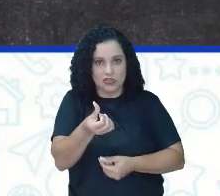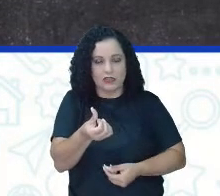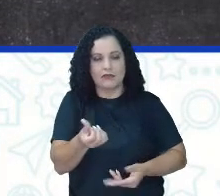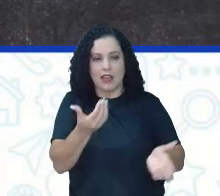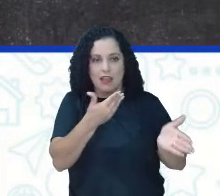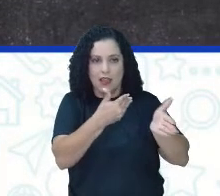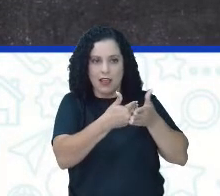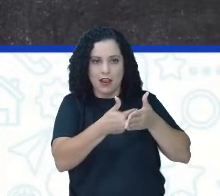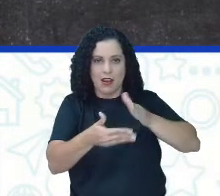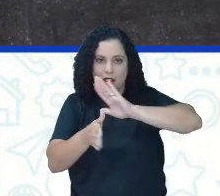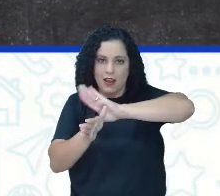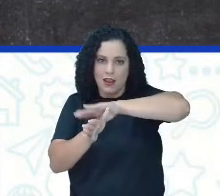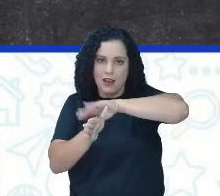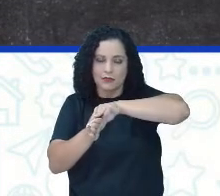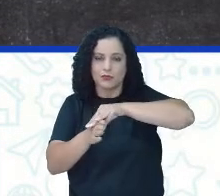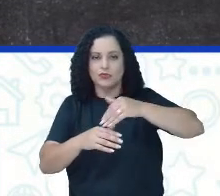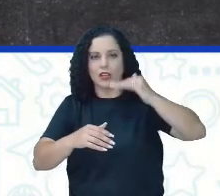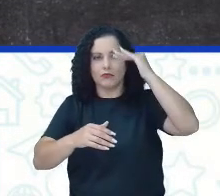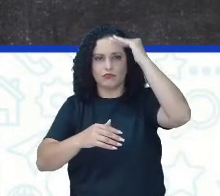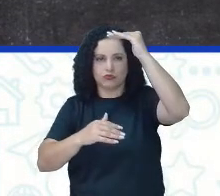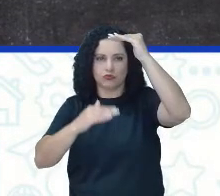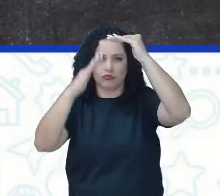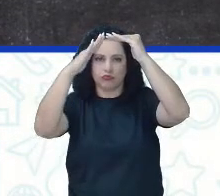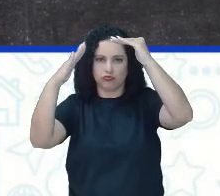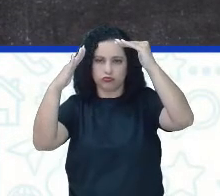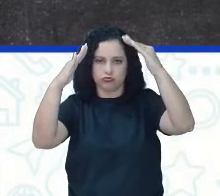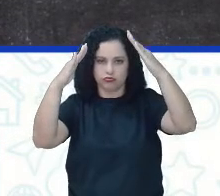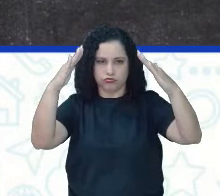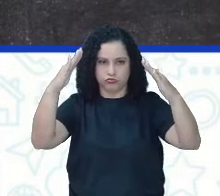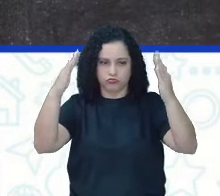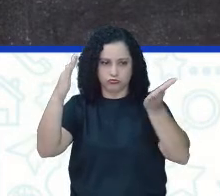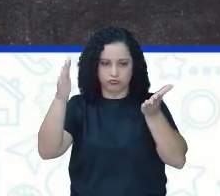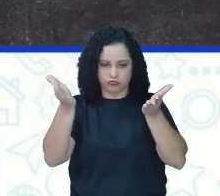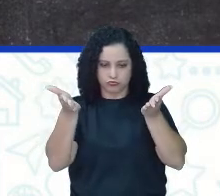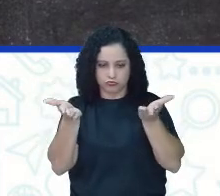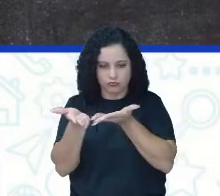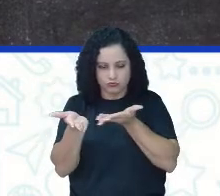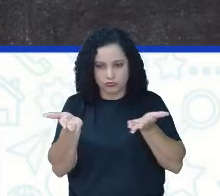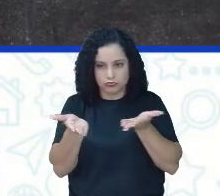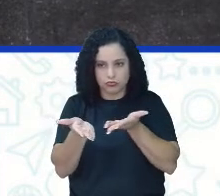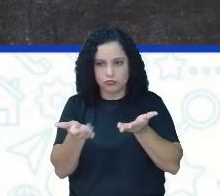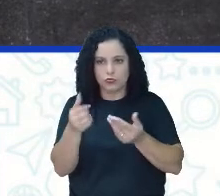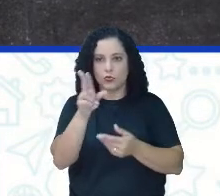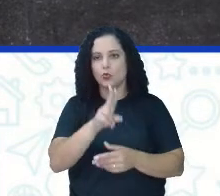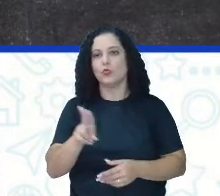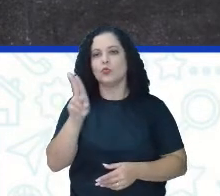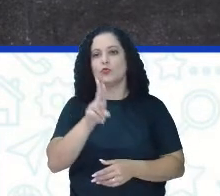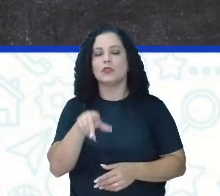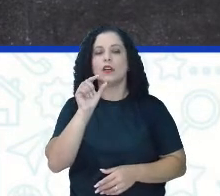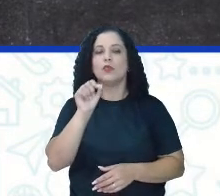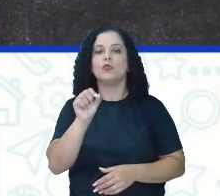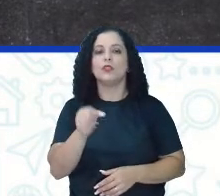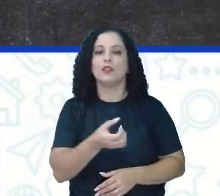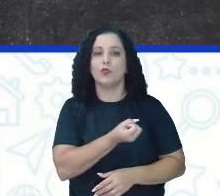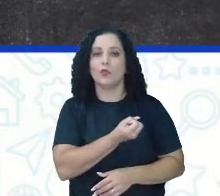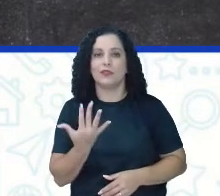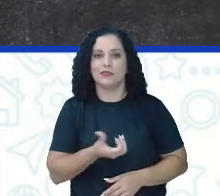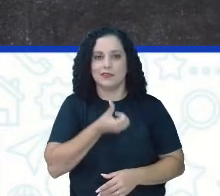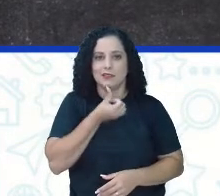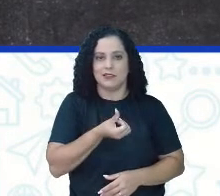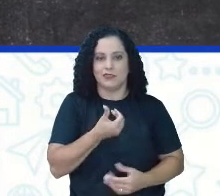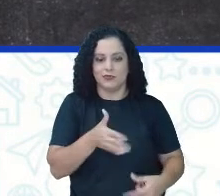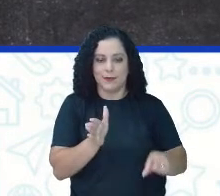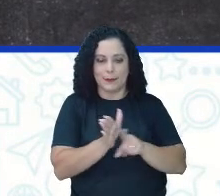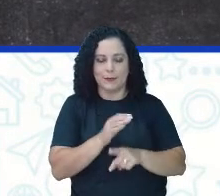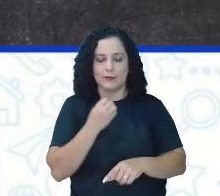a substituição, ó, onde tinha o nome lados, que seria suas quantidades, a gente utilizou o valor 6. Então, 6 menos